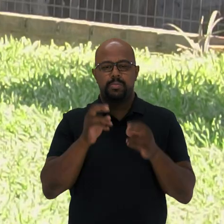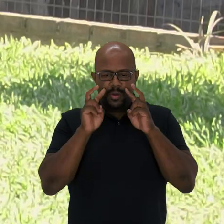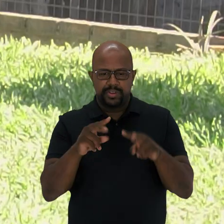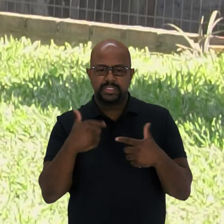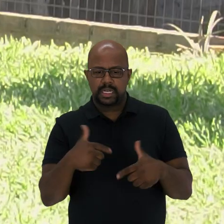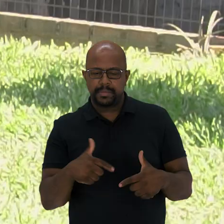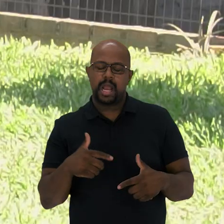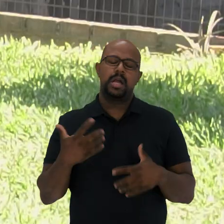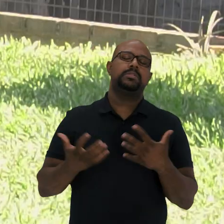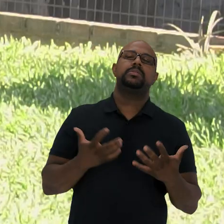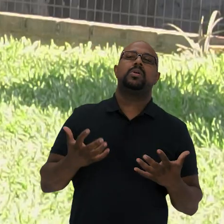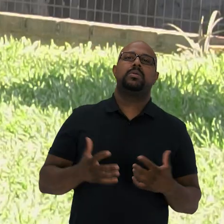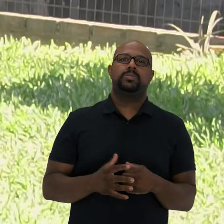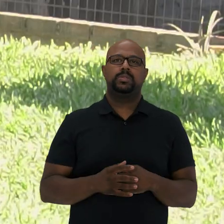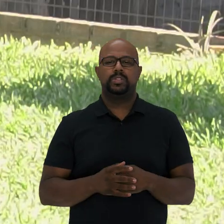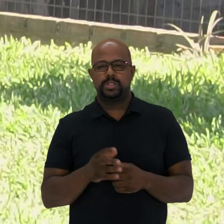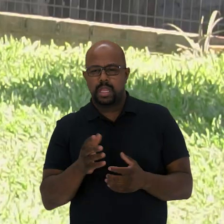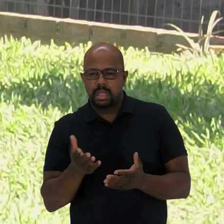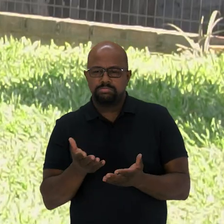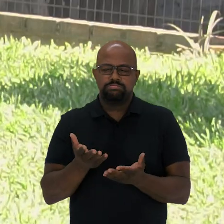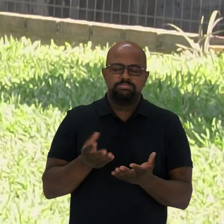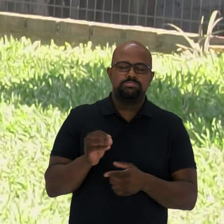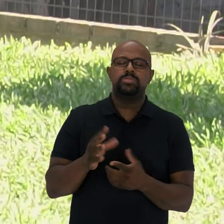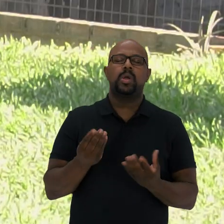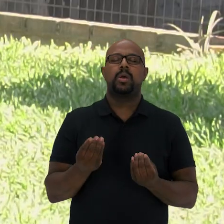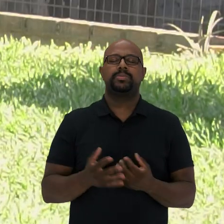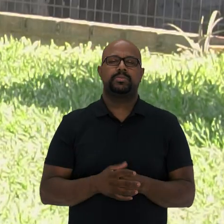via esse trabalho de Walter e essa relação aí com as pedras?